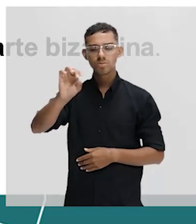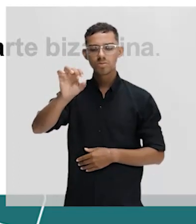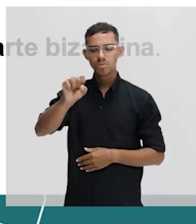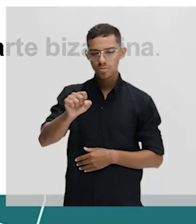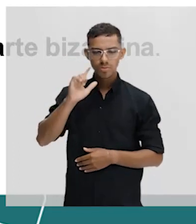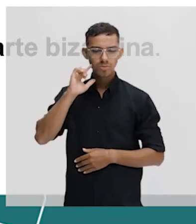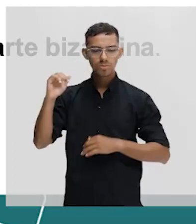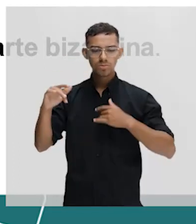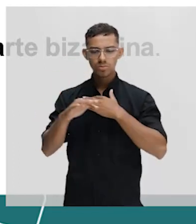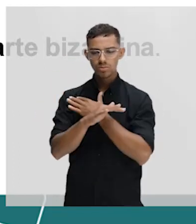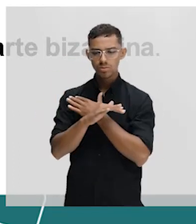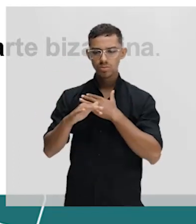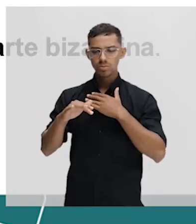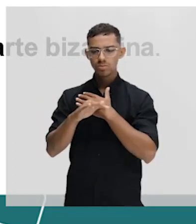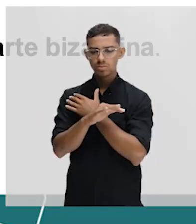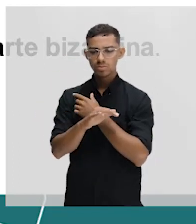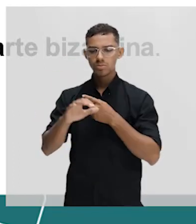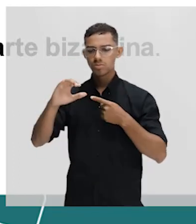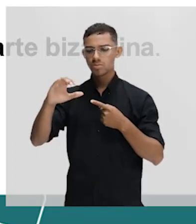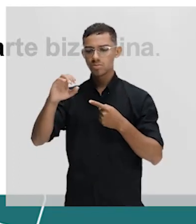de Bizâncio.